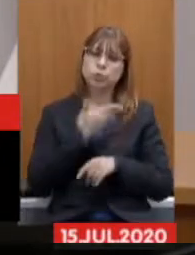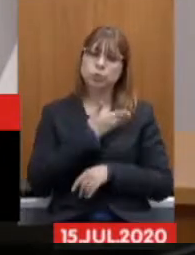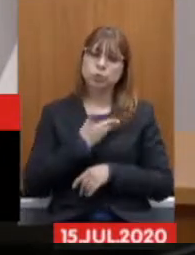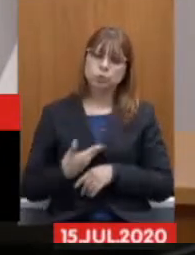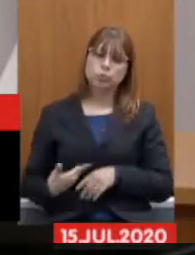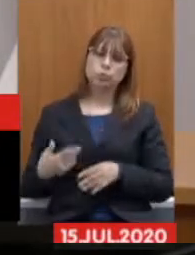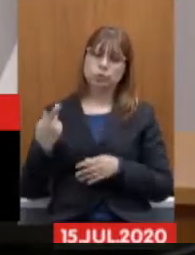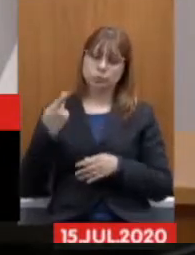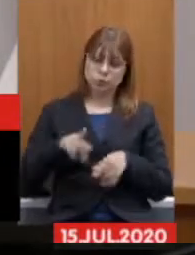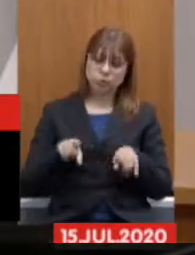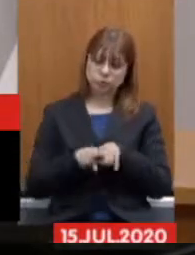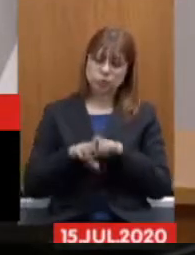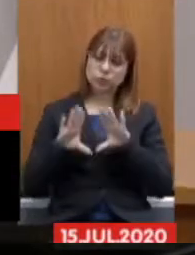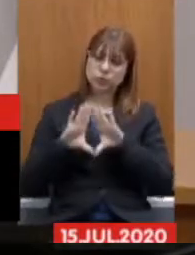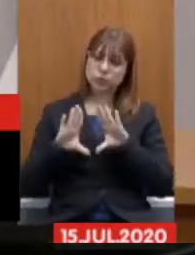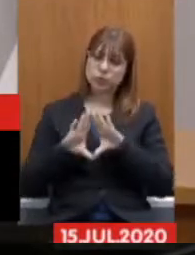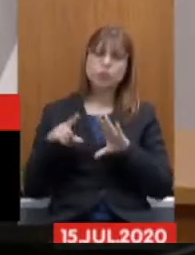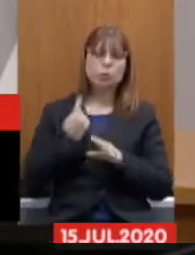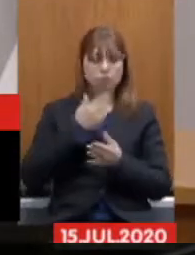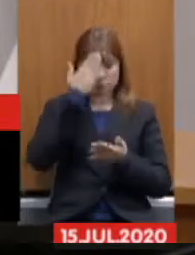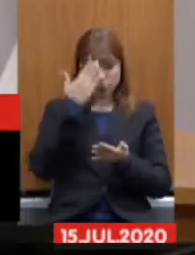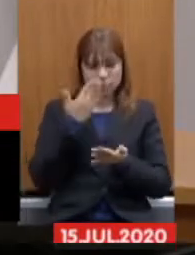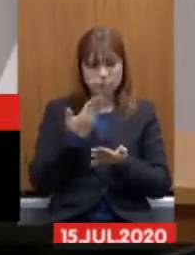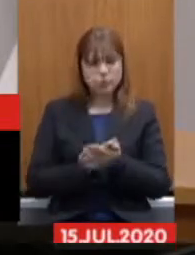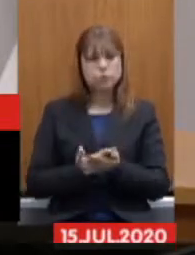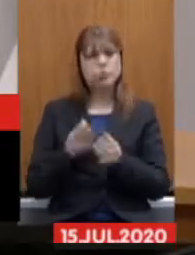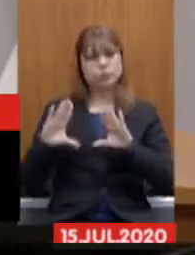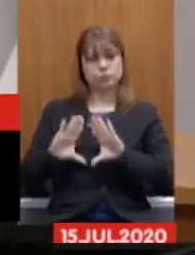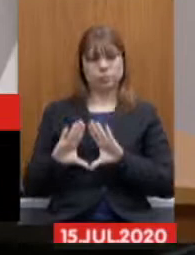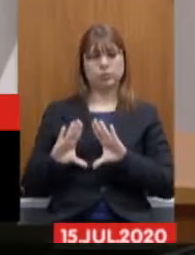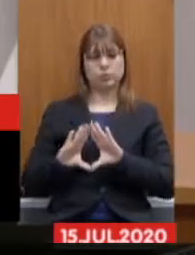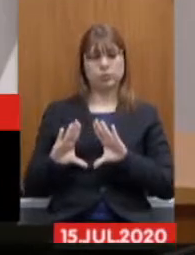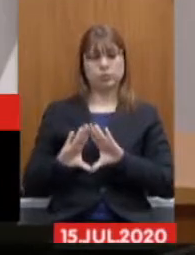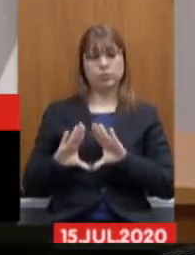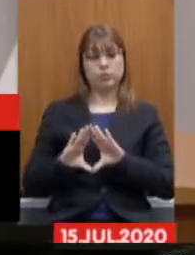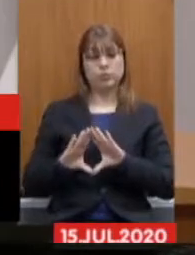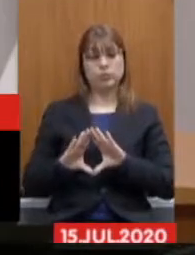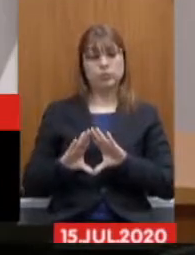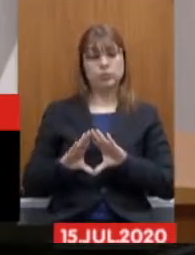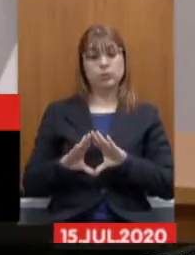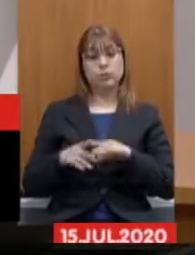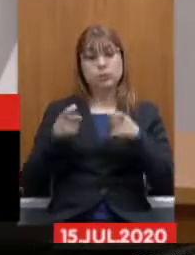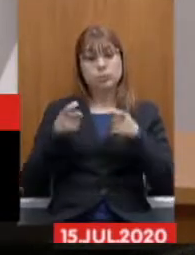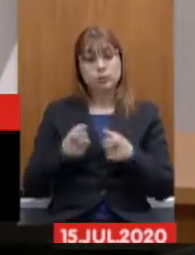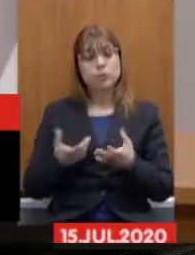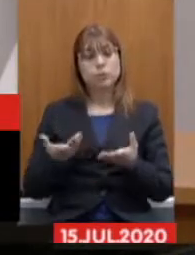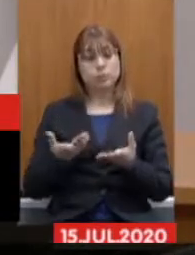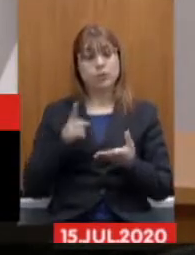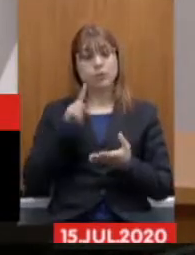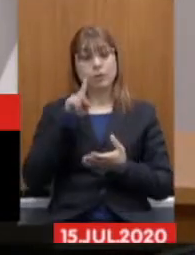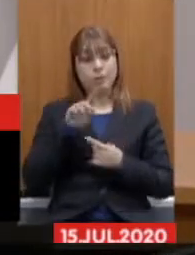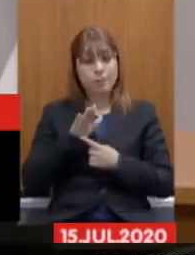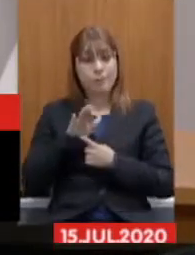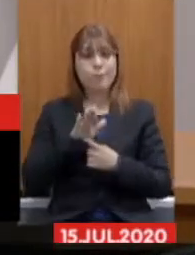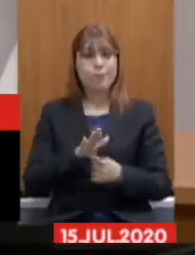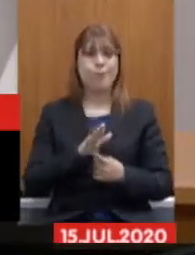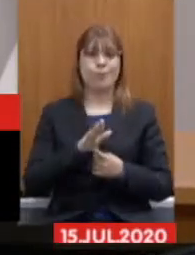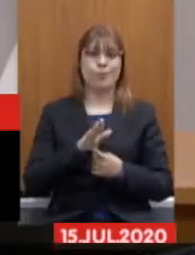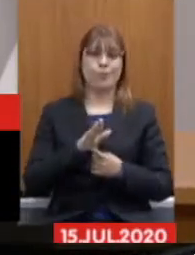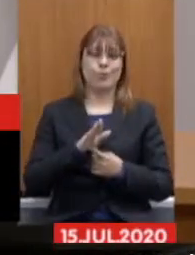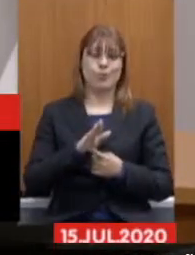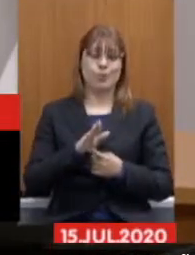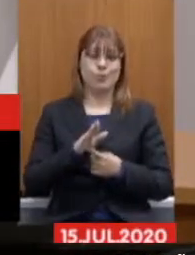parlamentar dessa casa nós acreditamos nesta casa que a caixa de ressonância das aspirações do povo mineiro